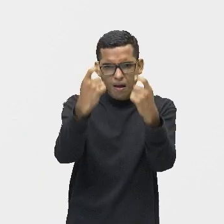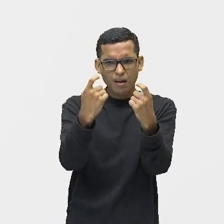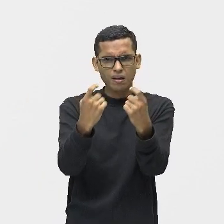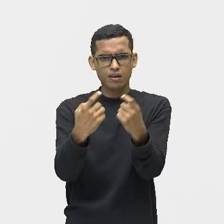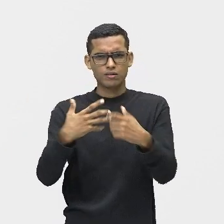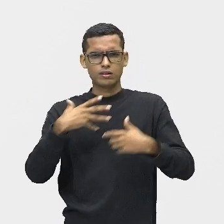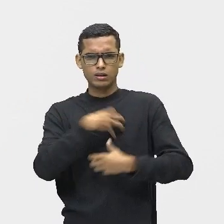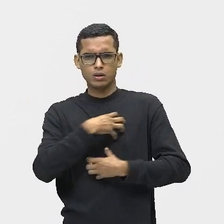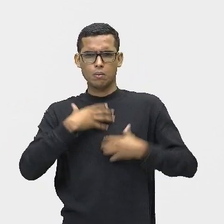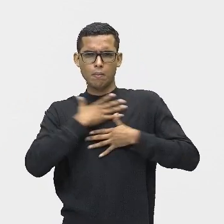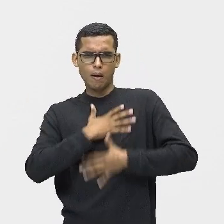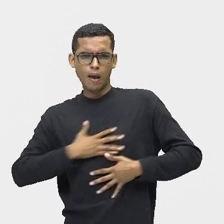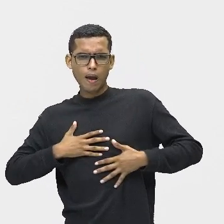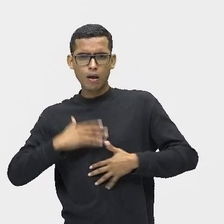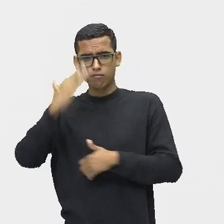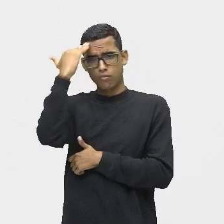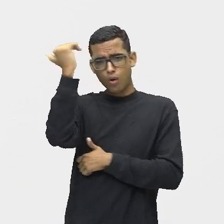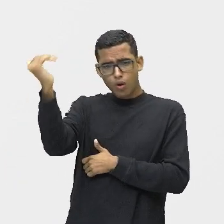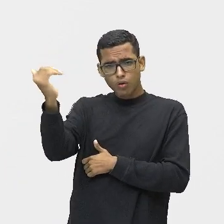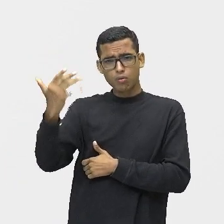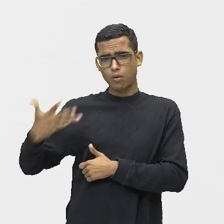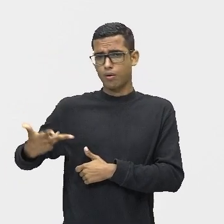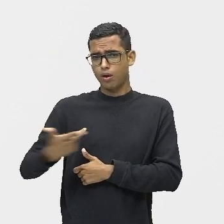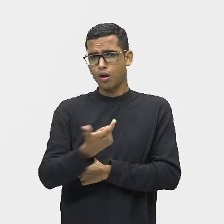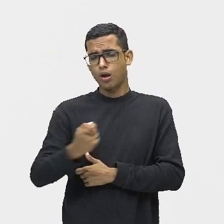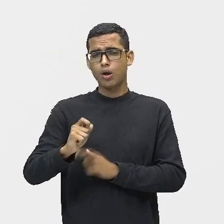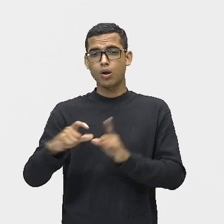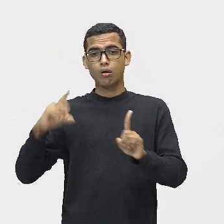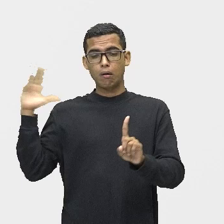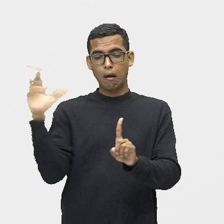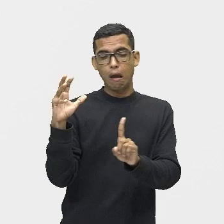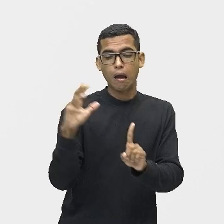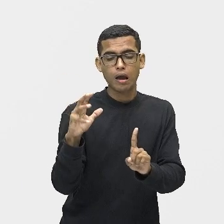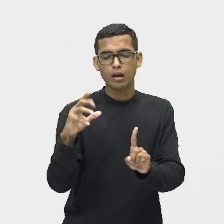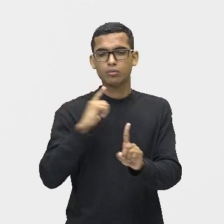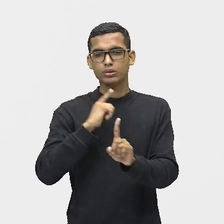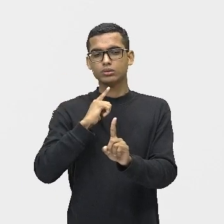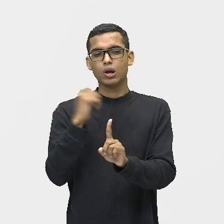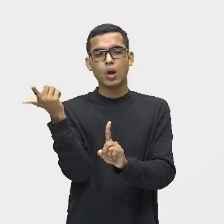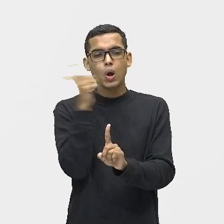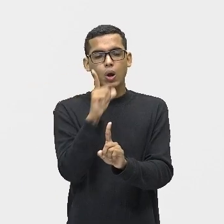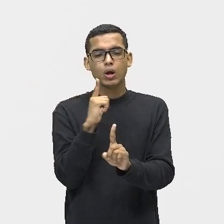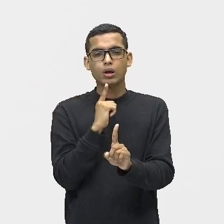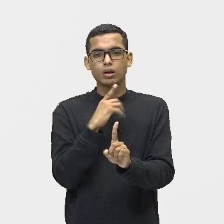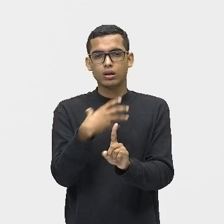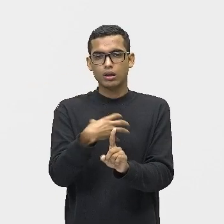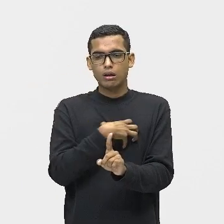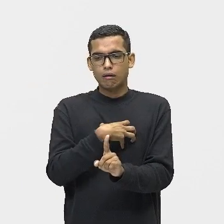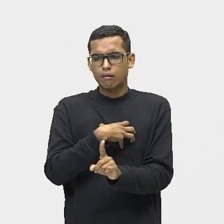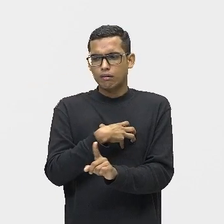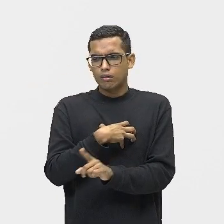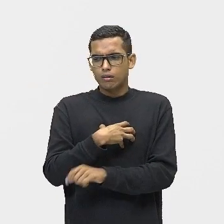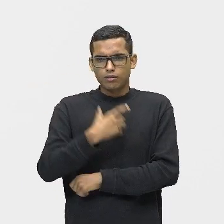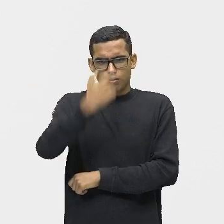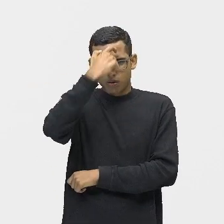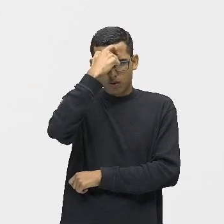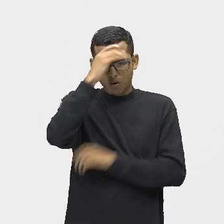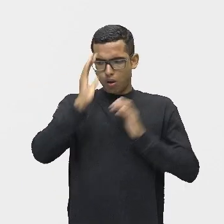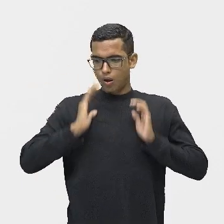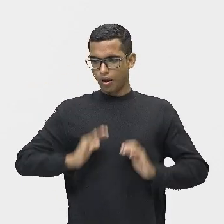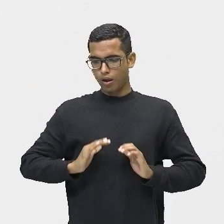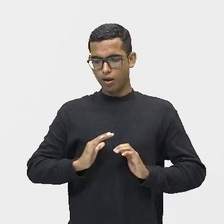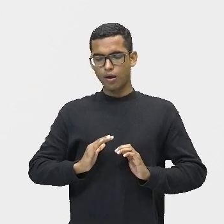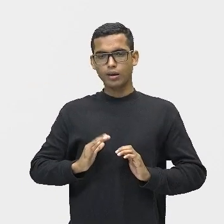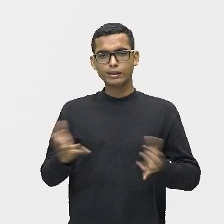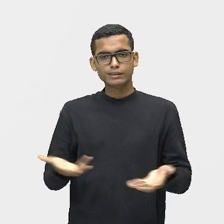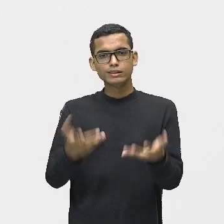habilidade de causar dor e sofrimento a outras pessoas. Então observe que este é o outro argumento que ela coloca para defender